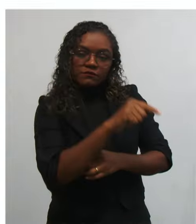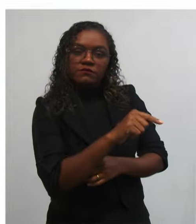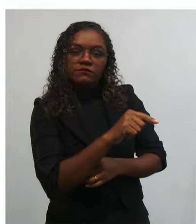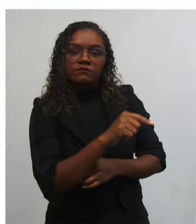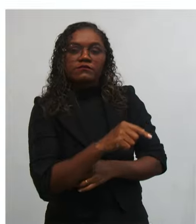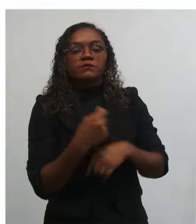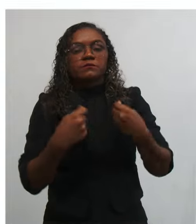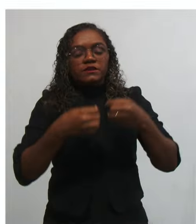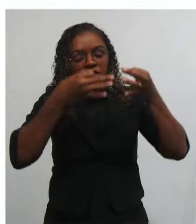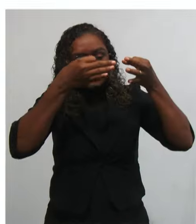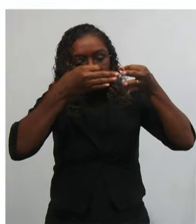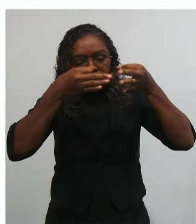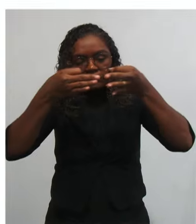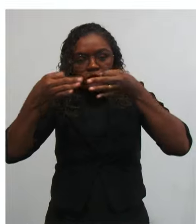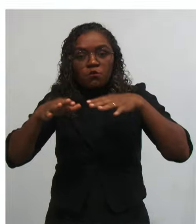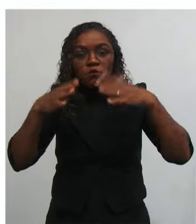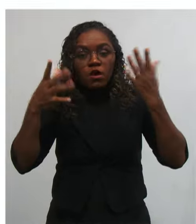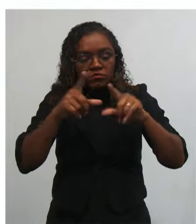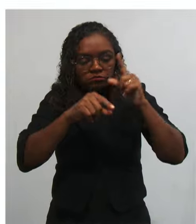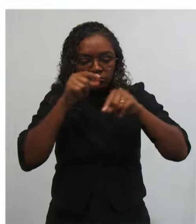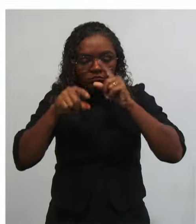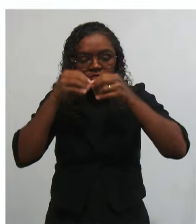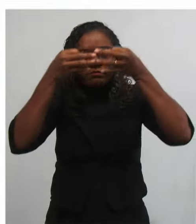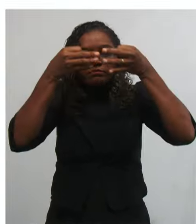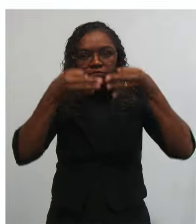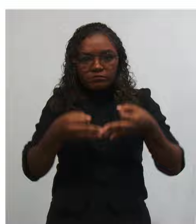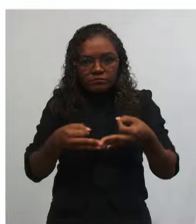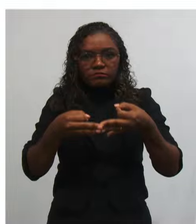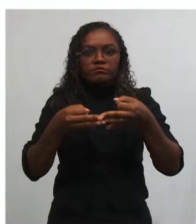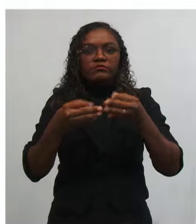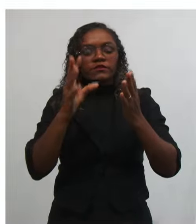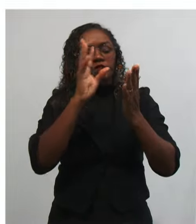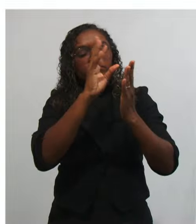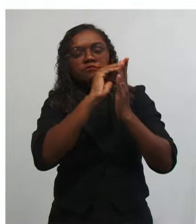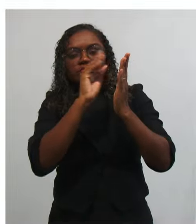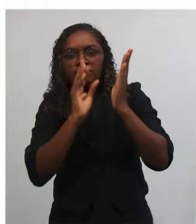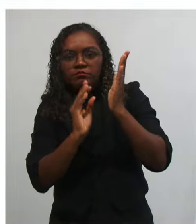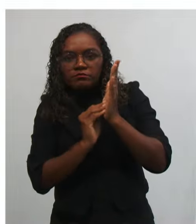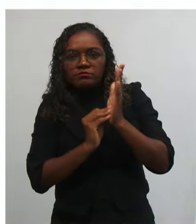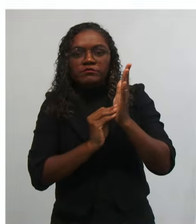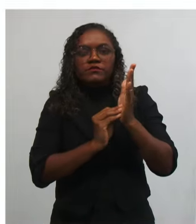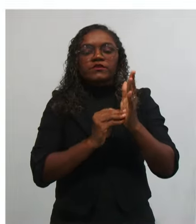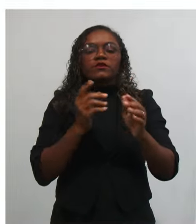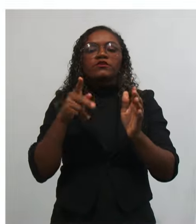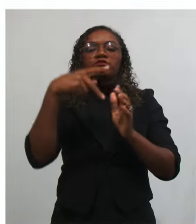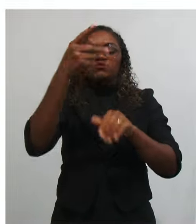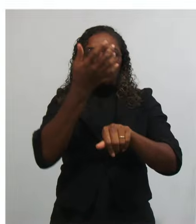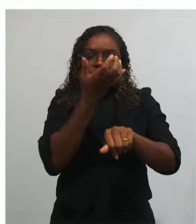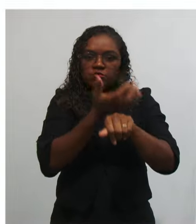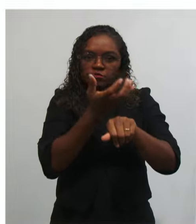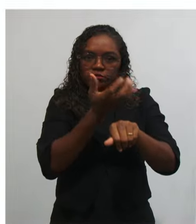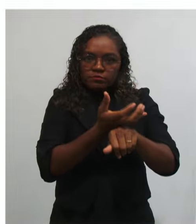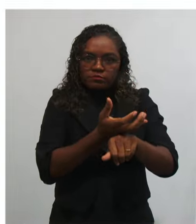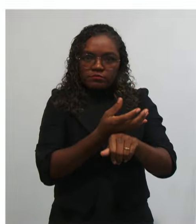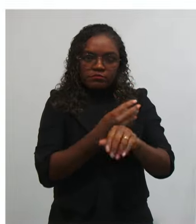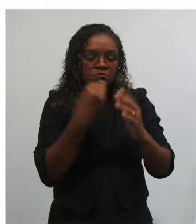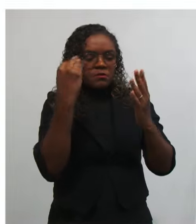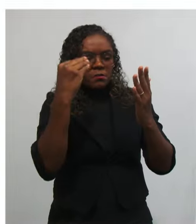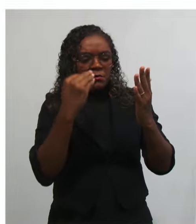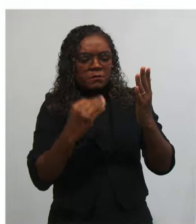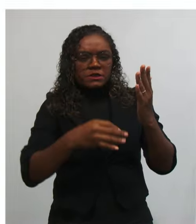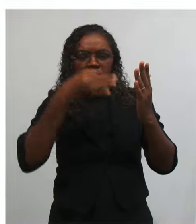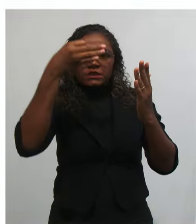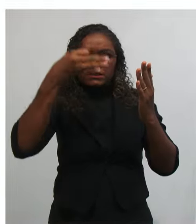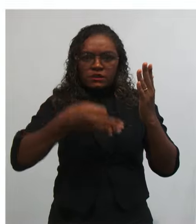precisa definir Quais são os conteúdos essenciais do seu componente da sua disciplina e estes eh conteúdos